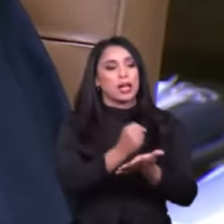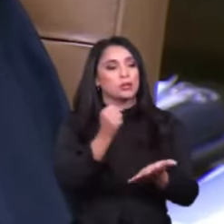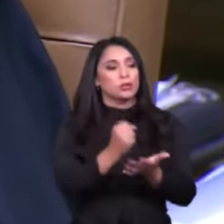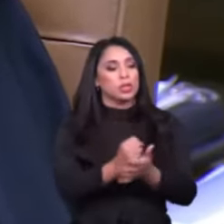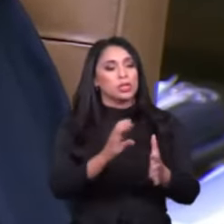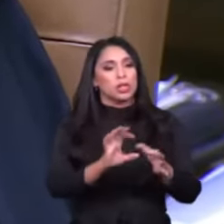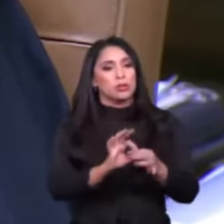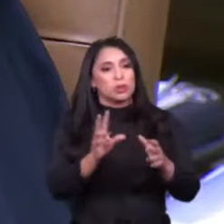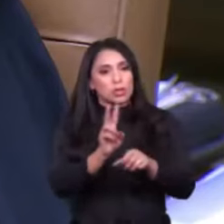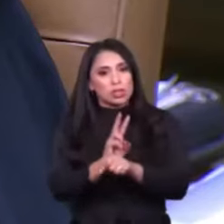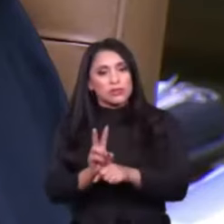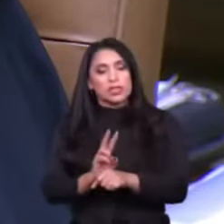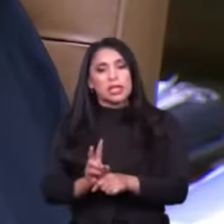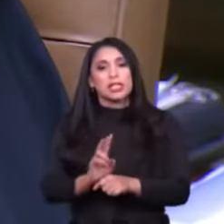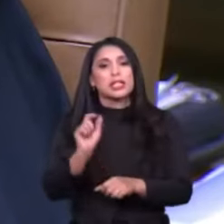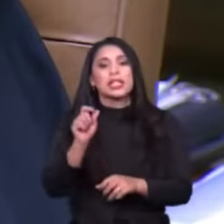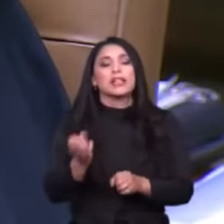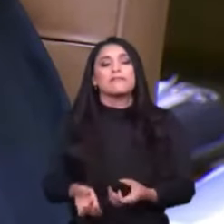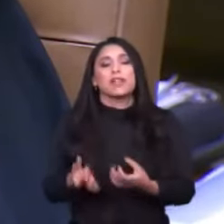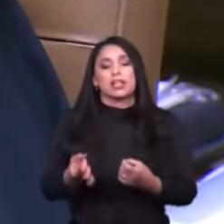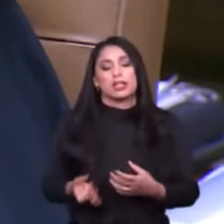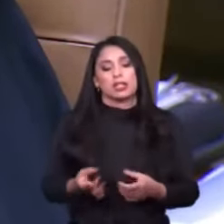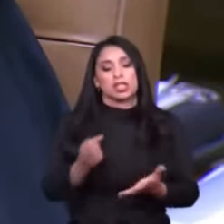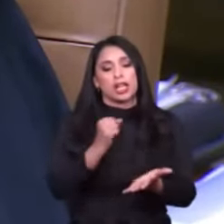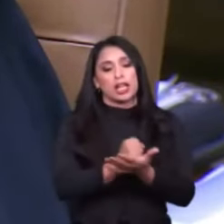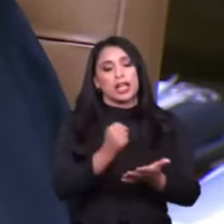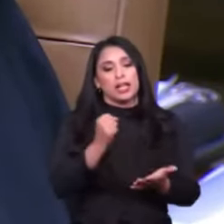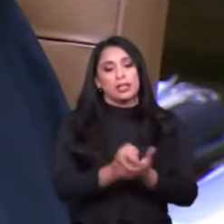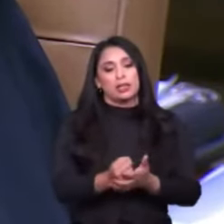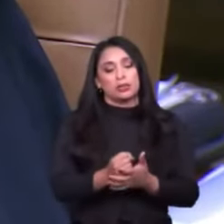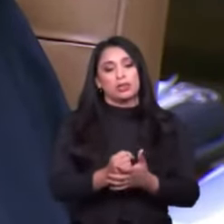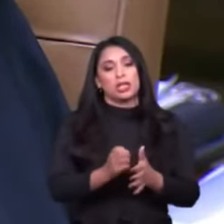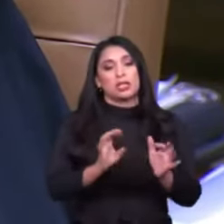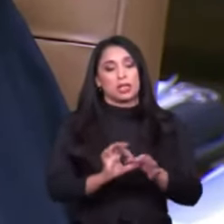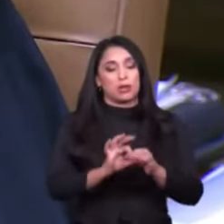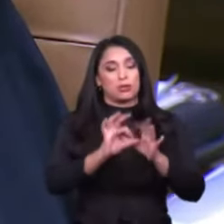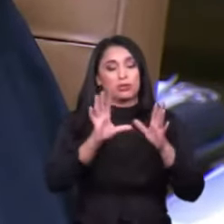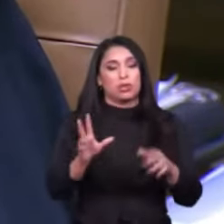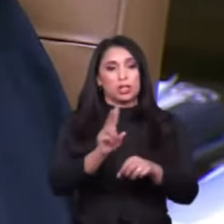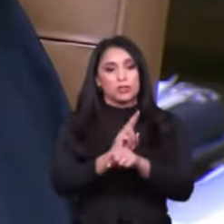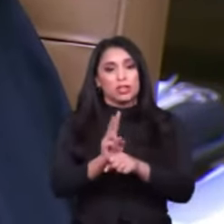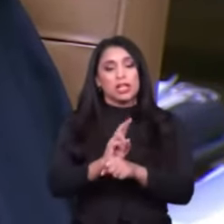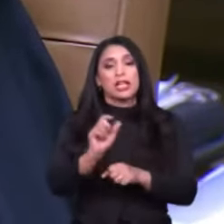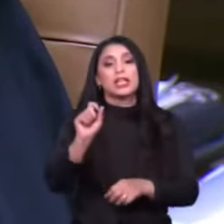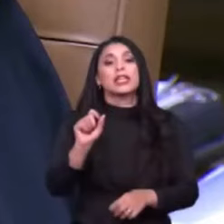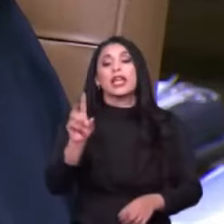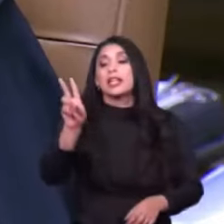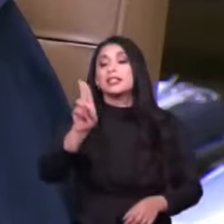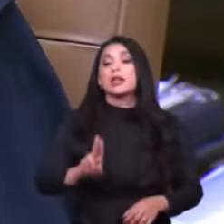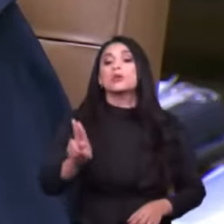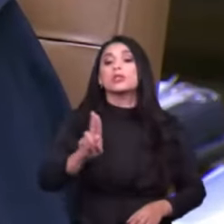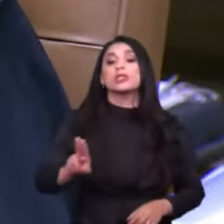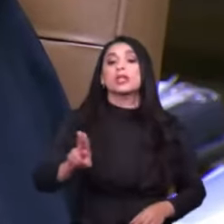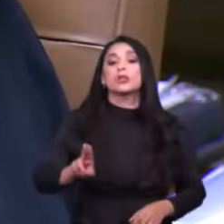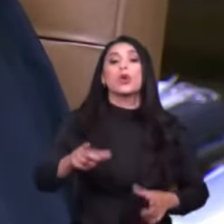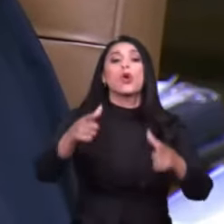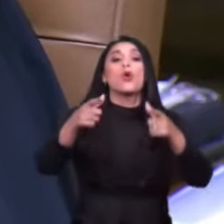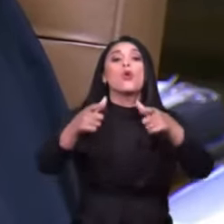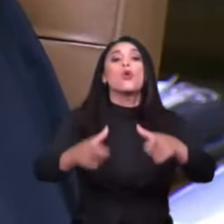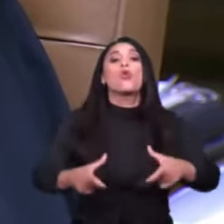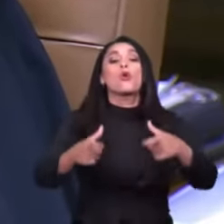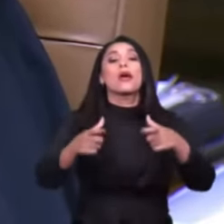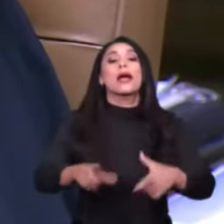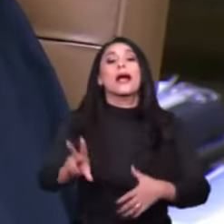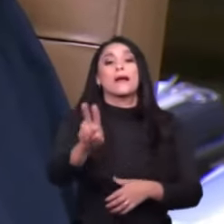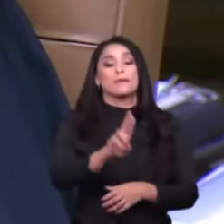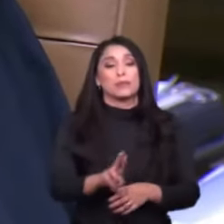e fiscaliza quem a comercializa. Ele cadastra, autoriza e fiscaliza quem a consome. Estabelece locais ou regiões para o